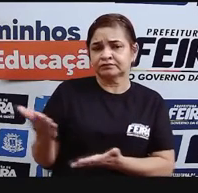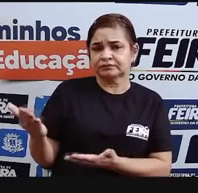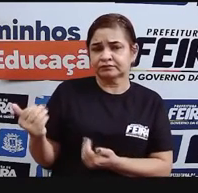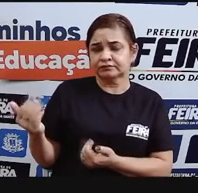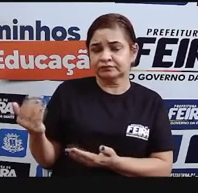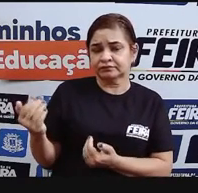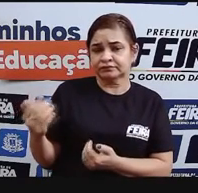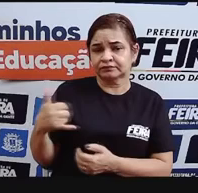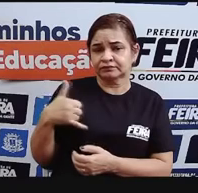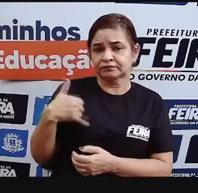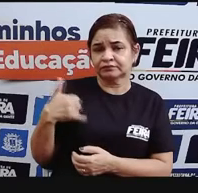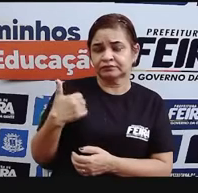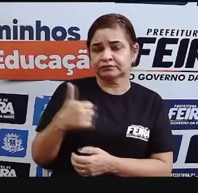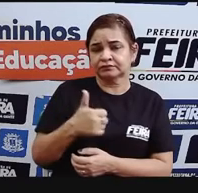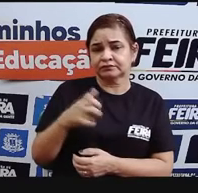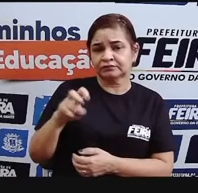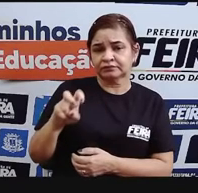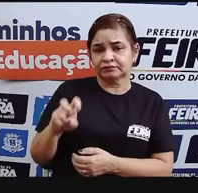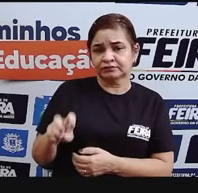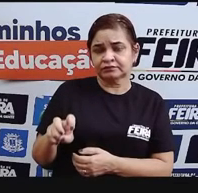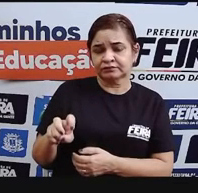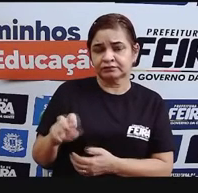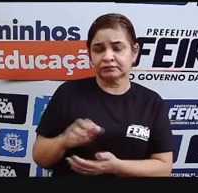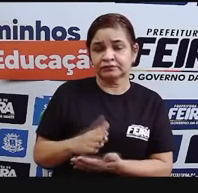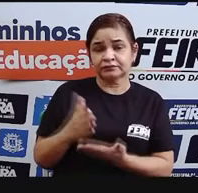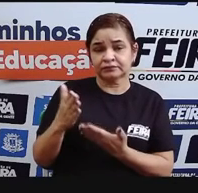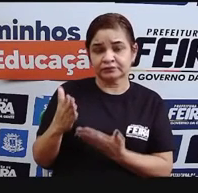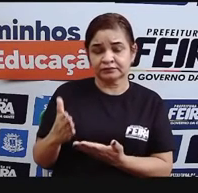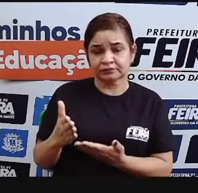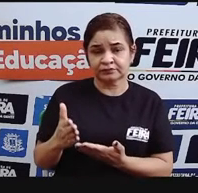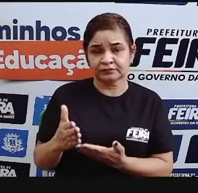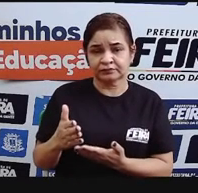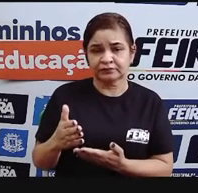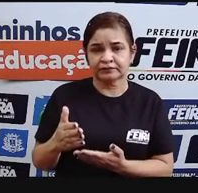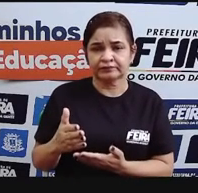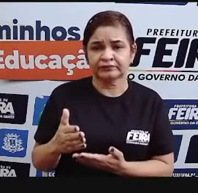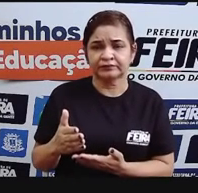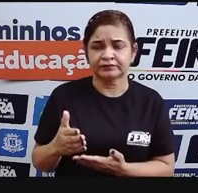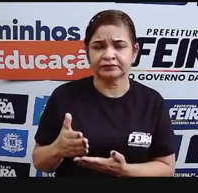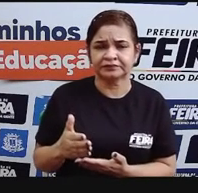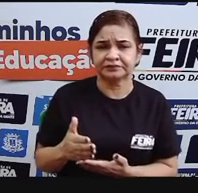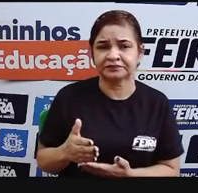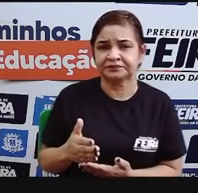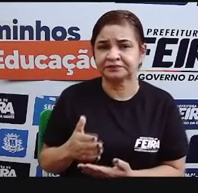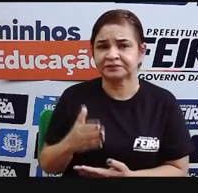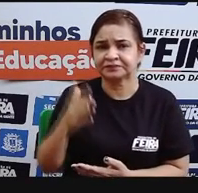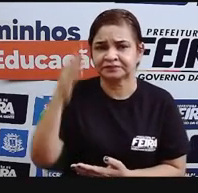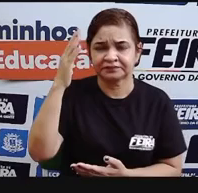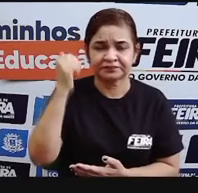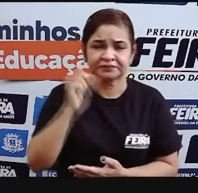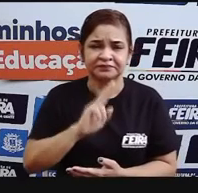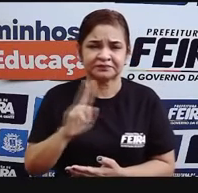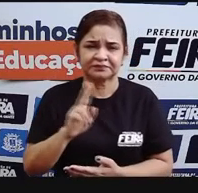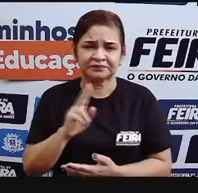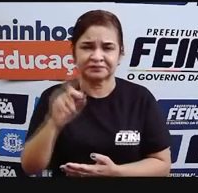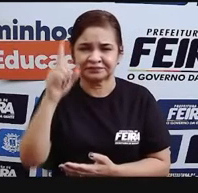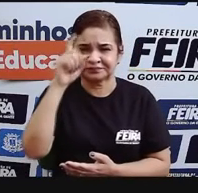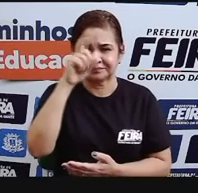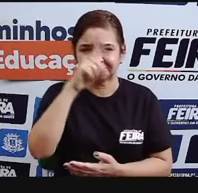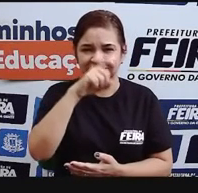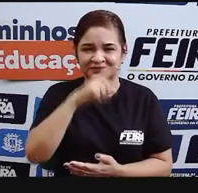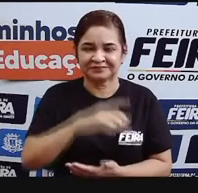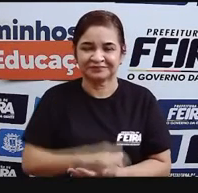apenas 15 anos, que é a Malala eu não sei falar muito bem o nome dela, não, tá?